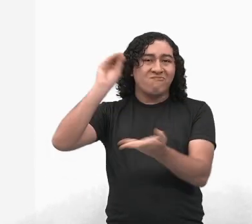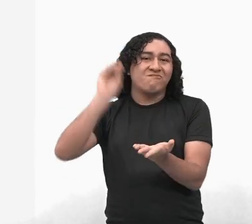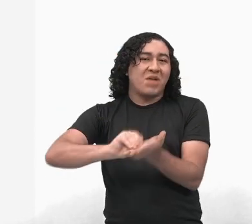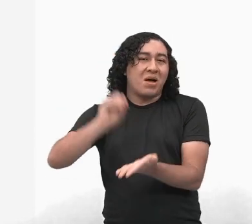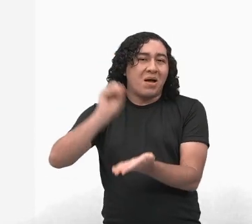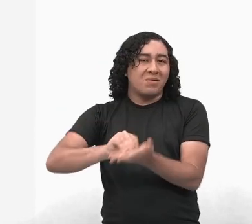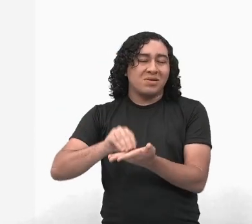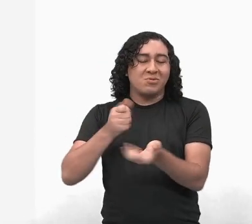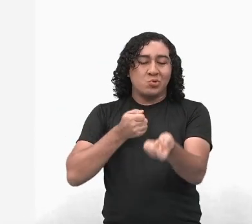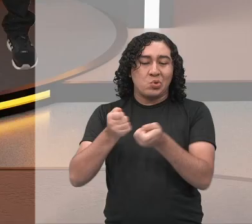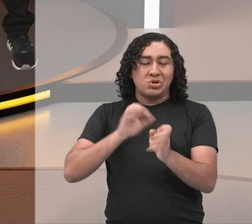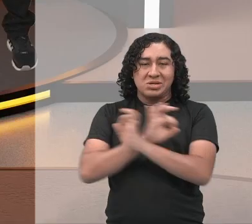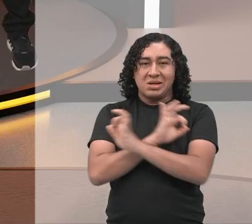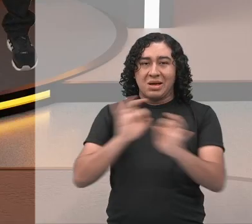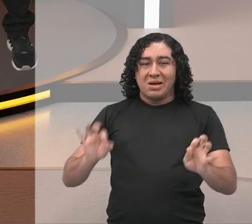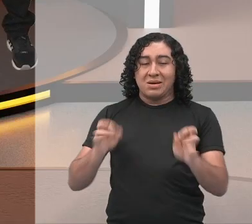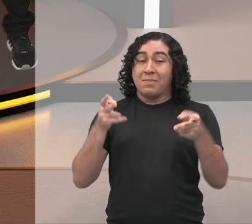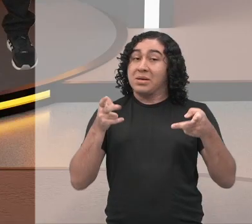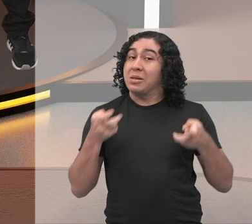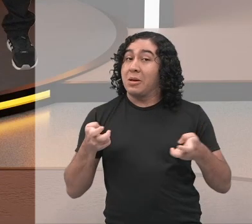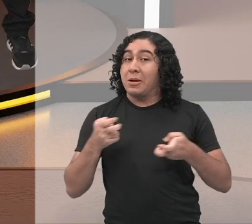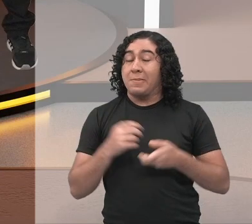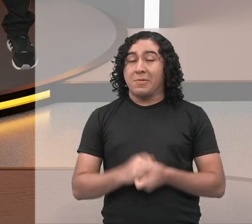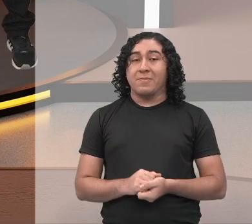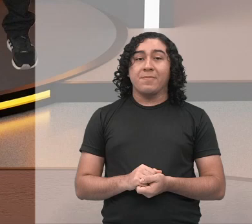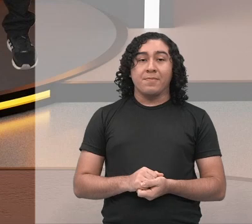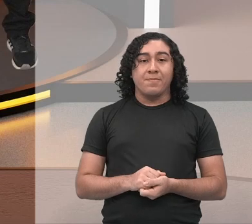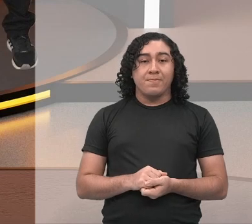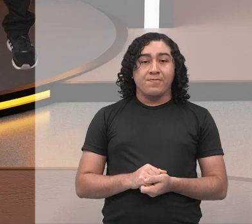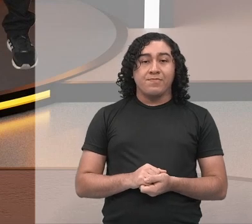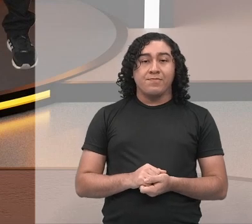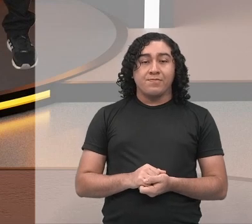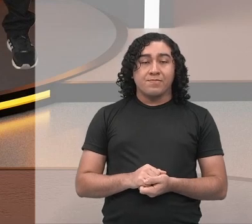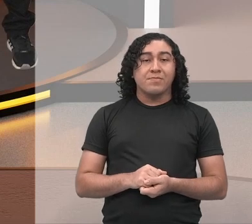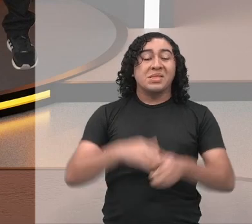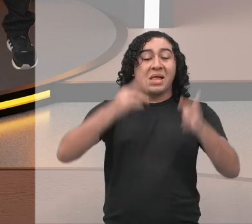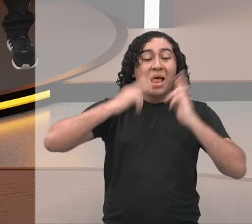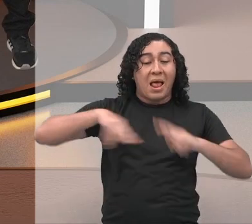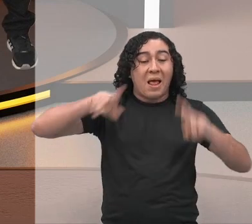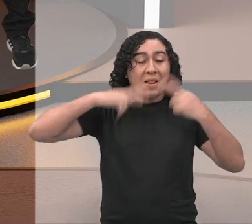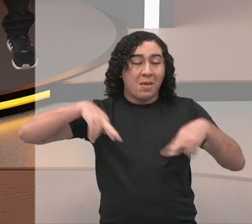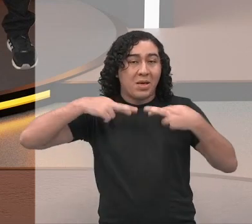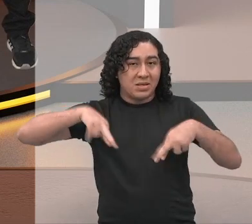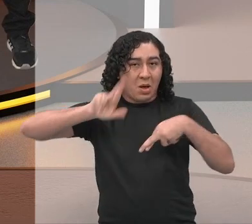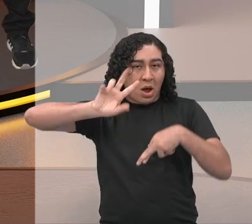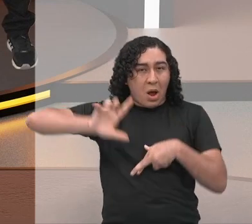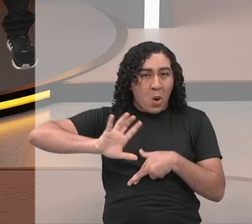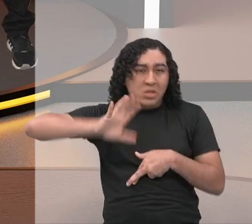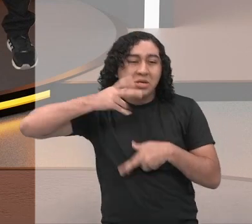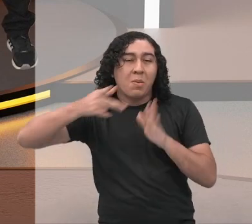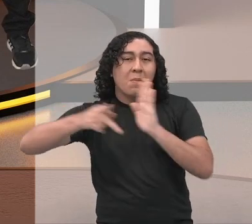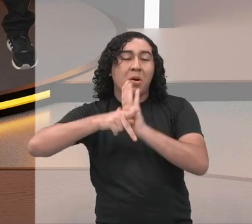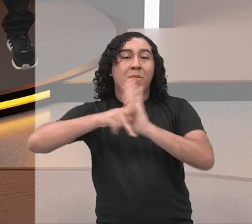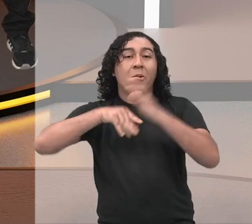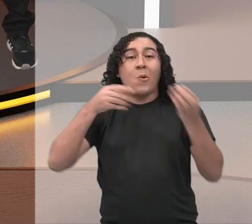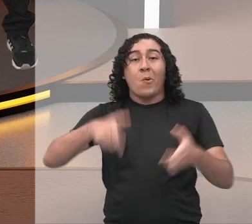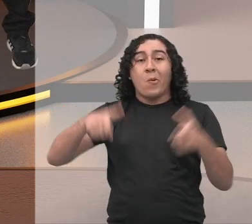galera, traz para mim aqui, que grande parte das reclamações que motivaram a farroupilha eram